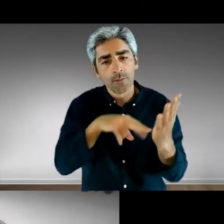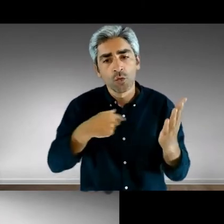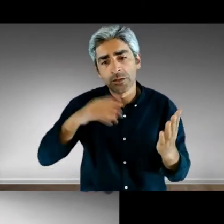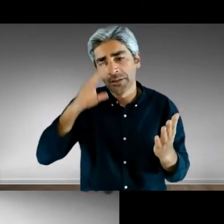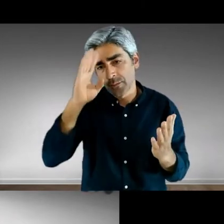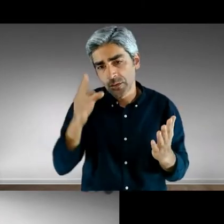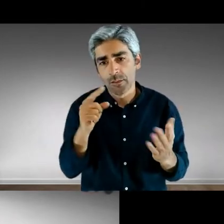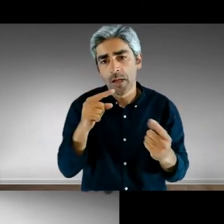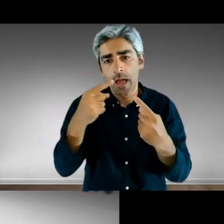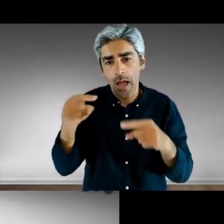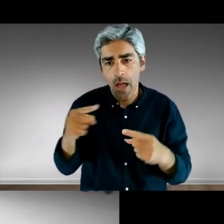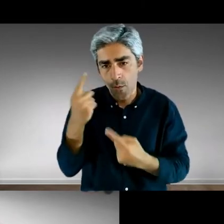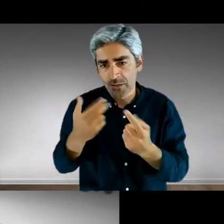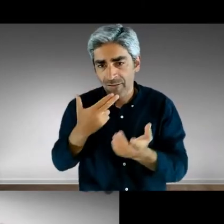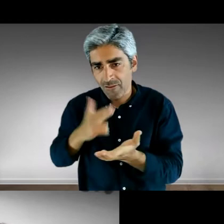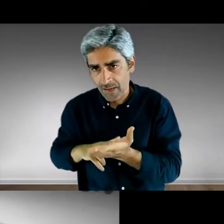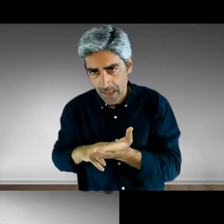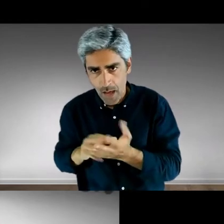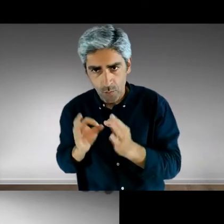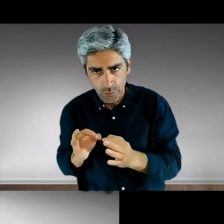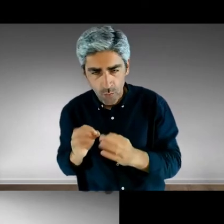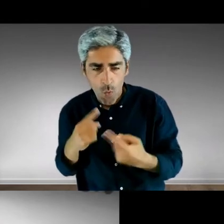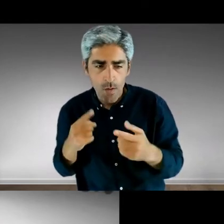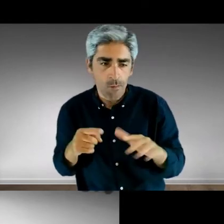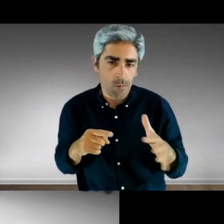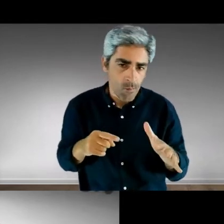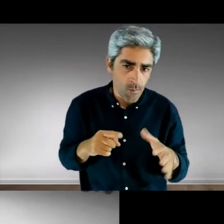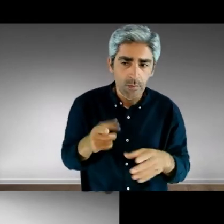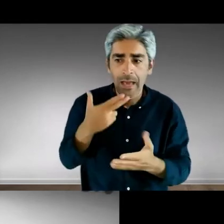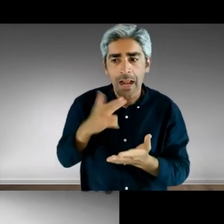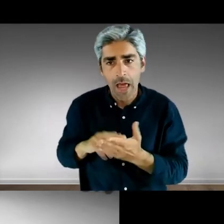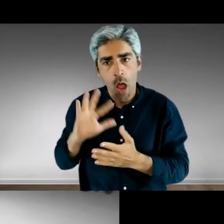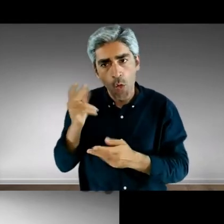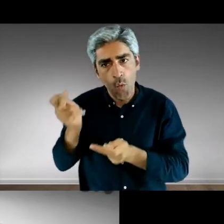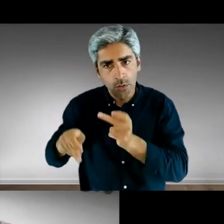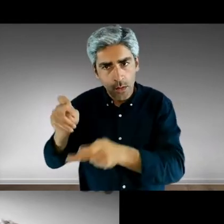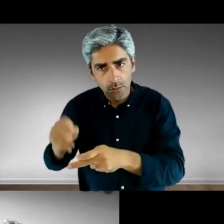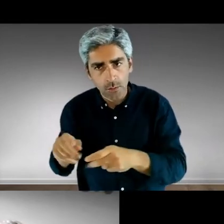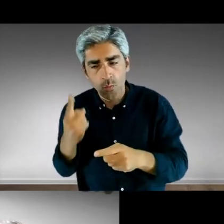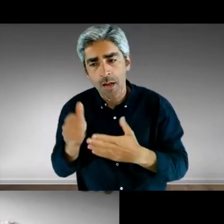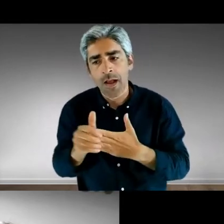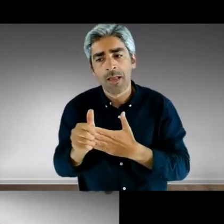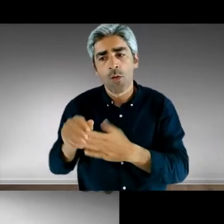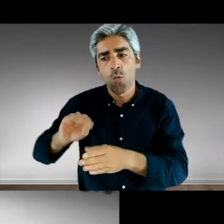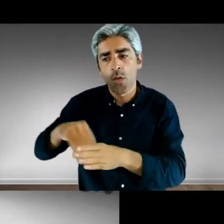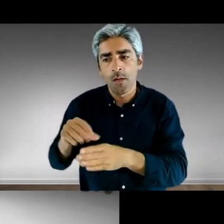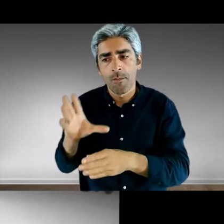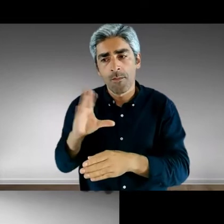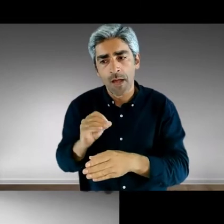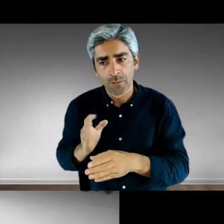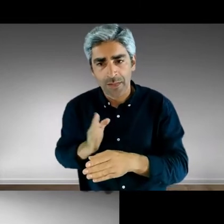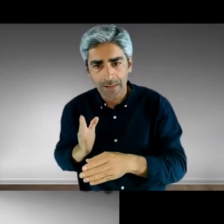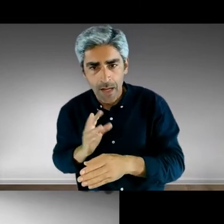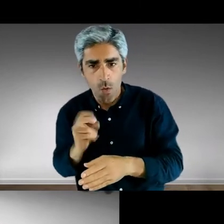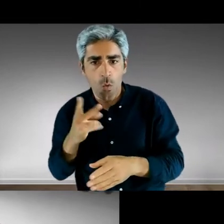que há algumas verdades mais verdadeiras do que outras, porque são mais reais. Se calhar uma liderança num contexto mais militar, num contexto